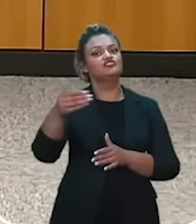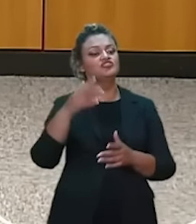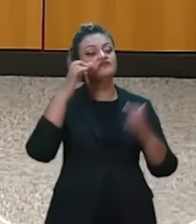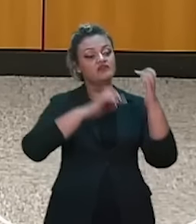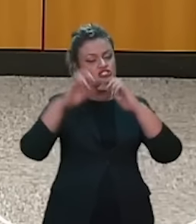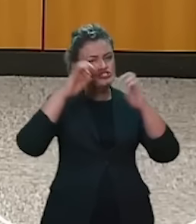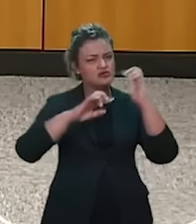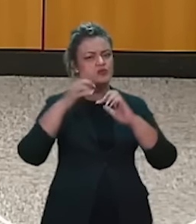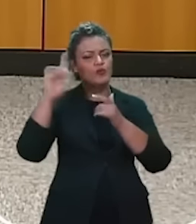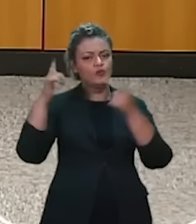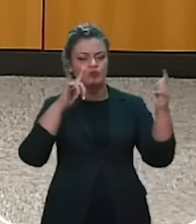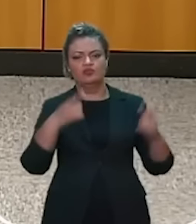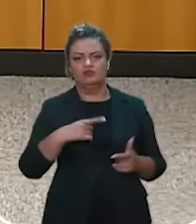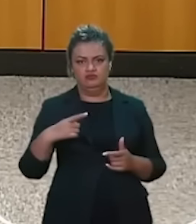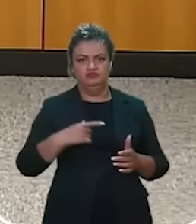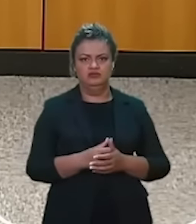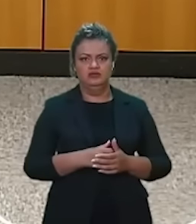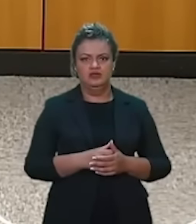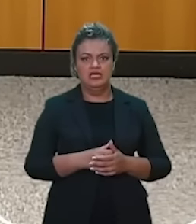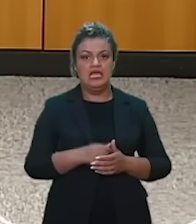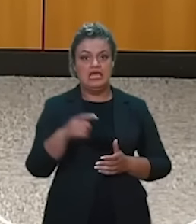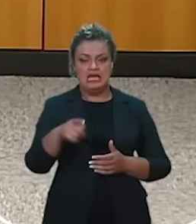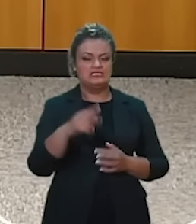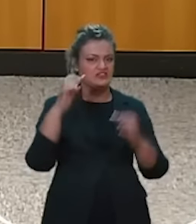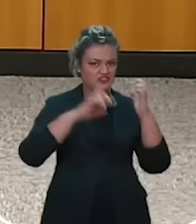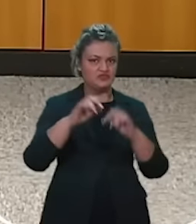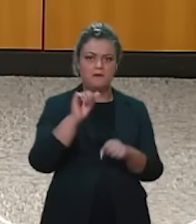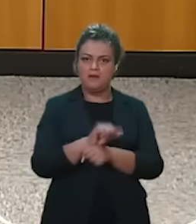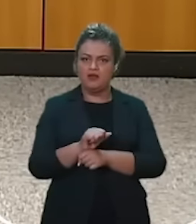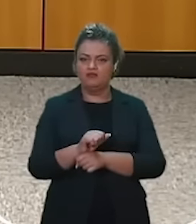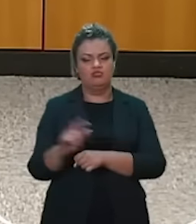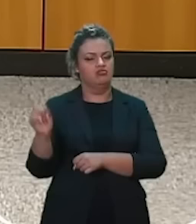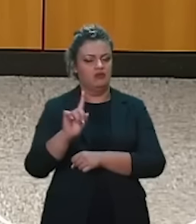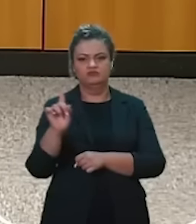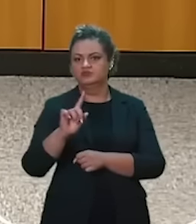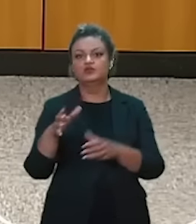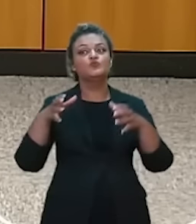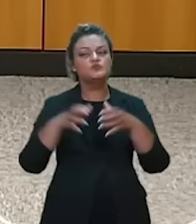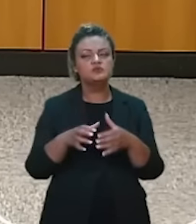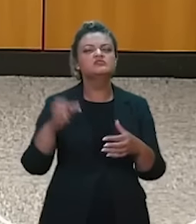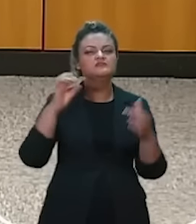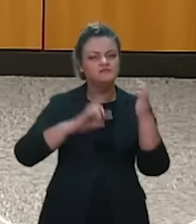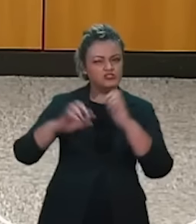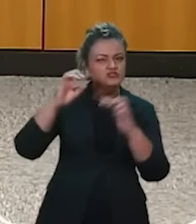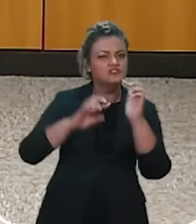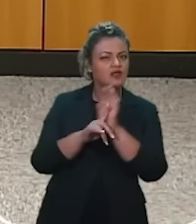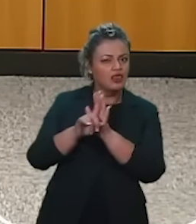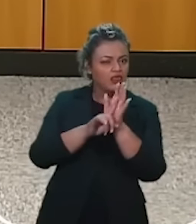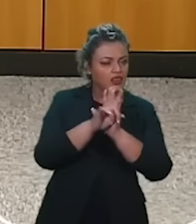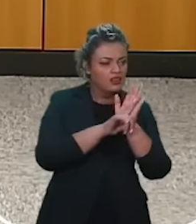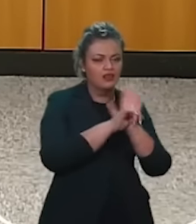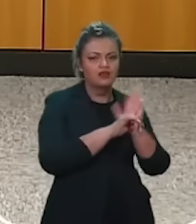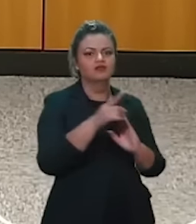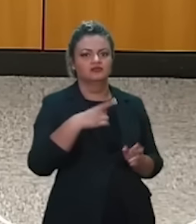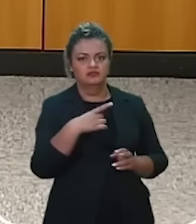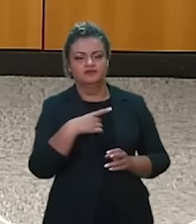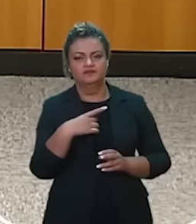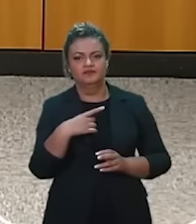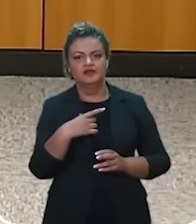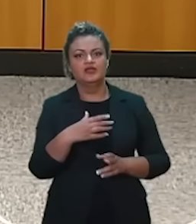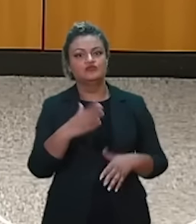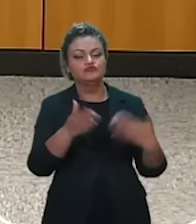investigação jamais esse caso ficou parado há uma equipe dedicada a esse caso e eh os